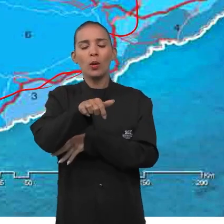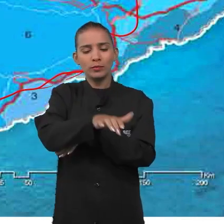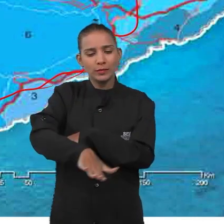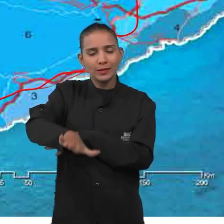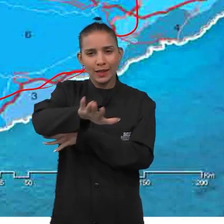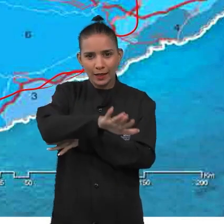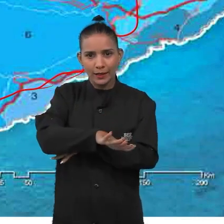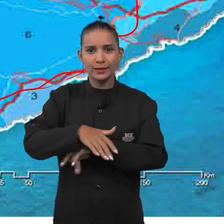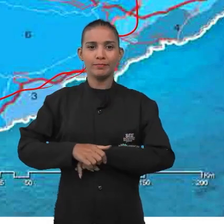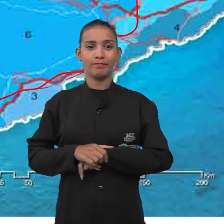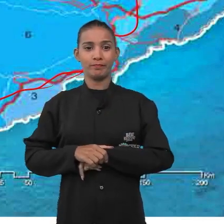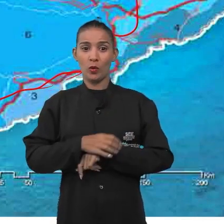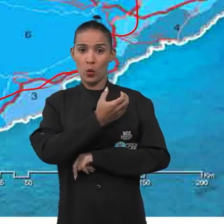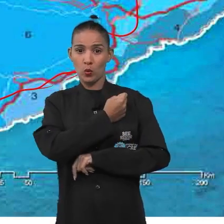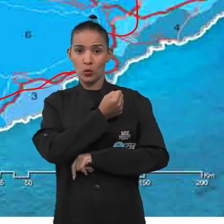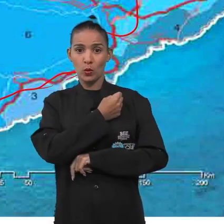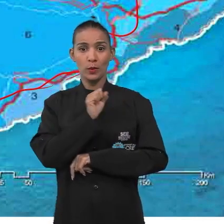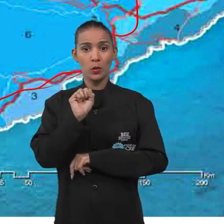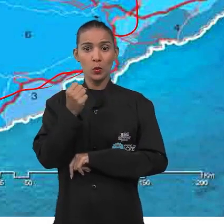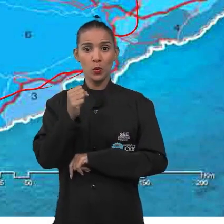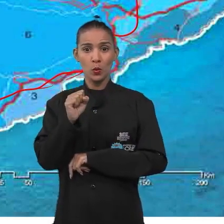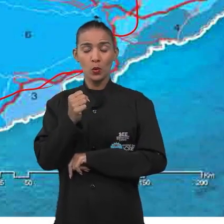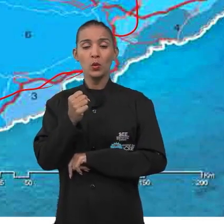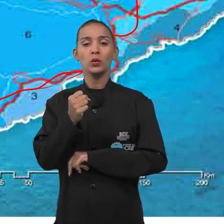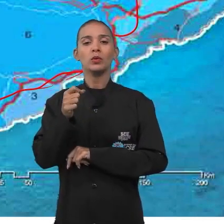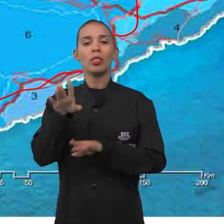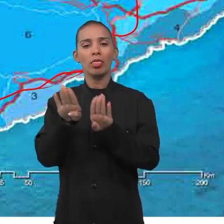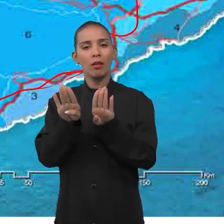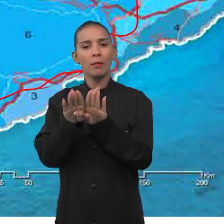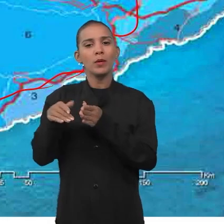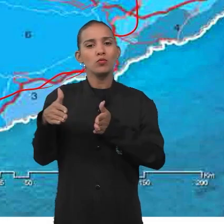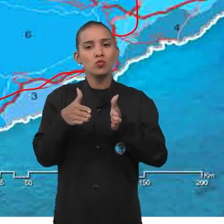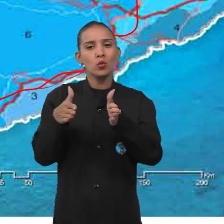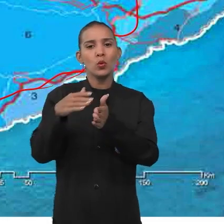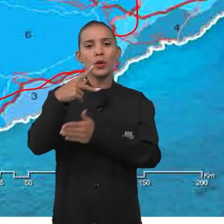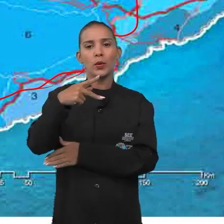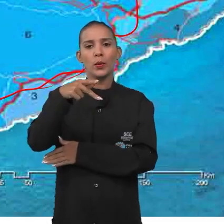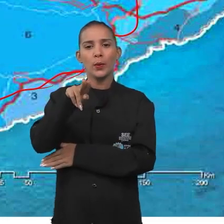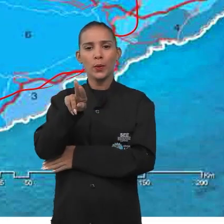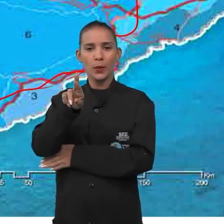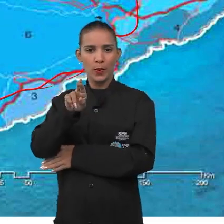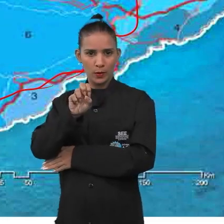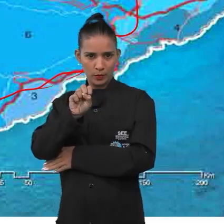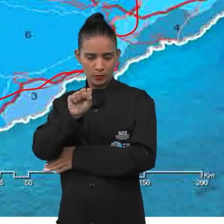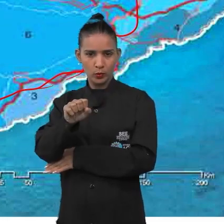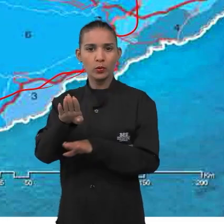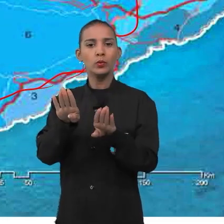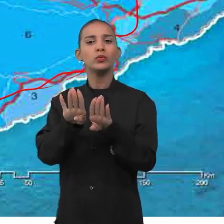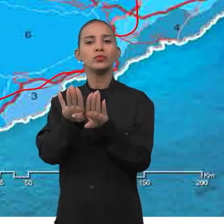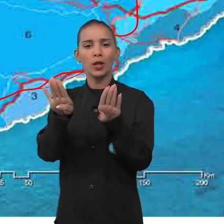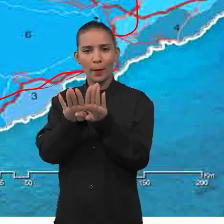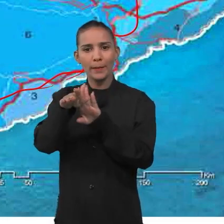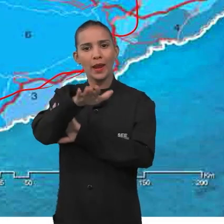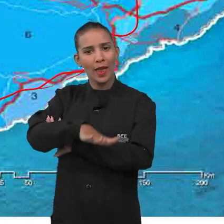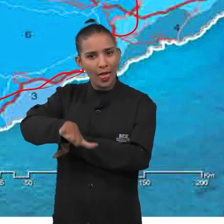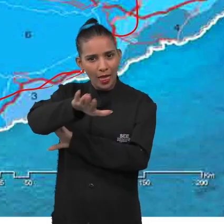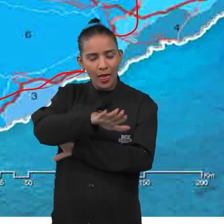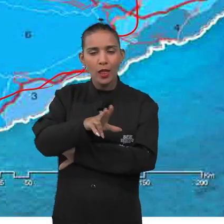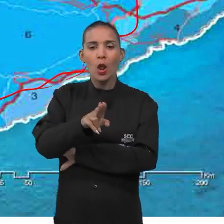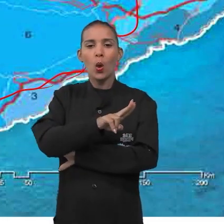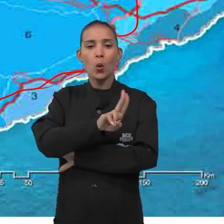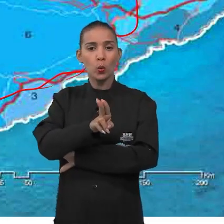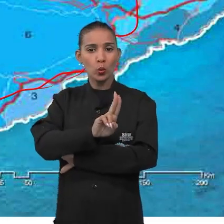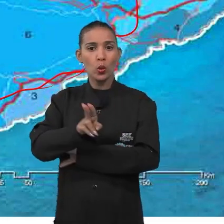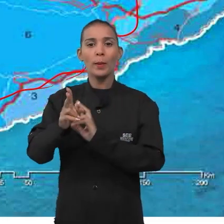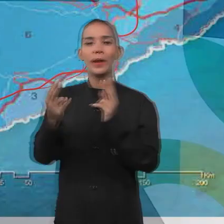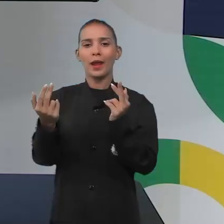número 8, o rio Purus. Como eu disse, também leva o nome da mesma regional do Purus. Lembra lá no início da